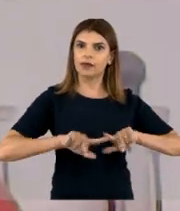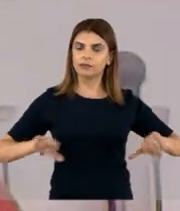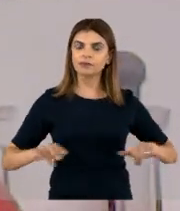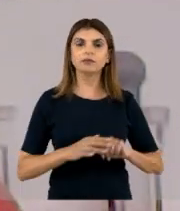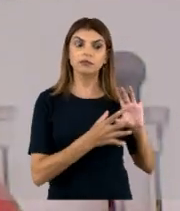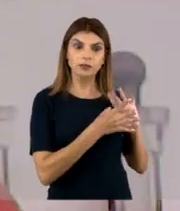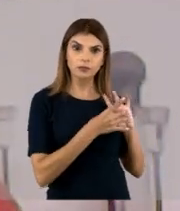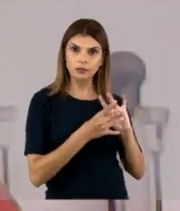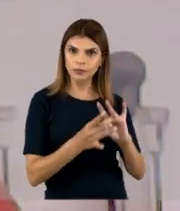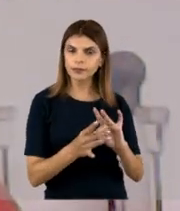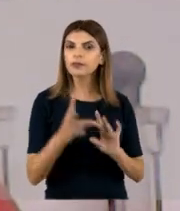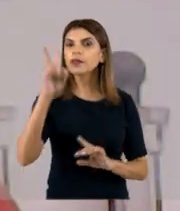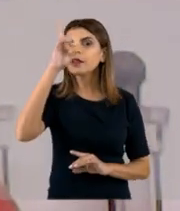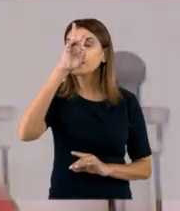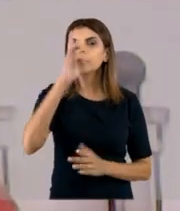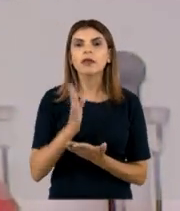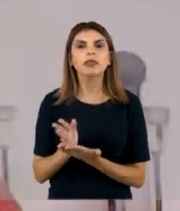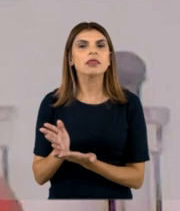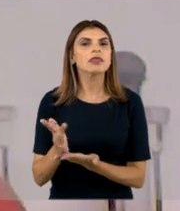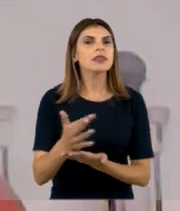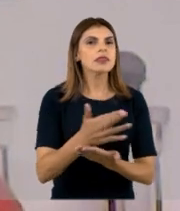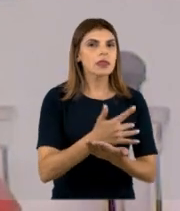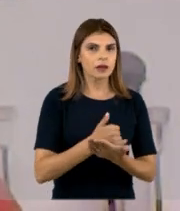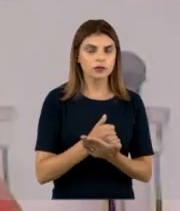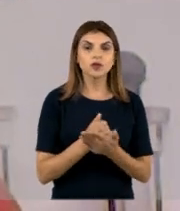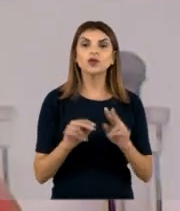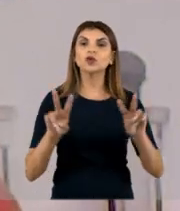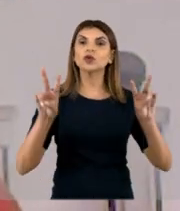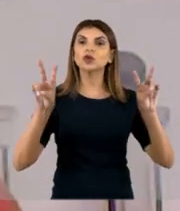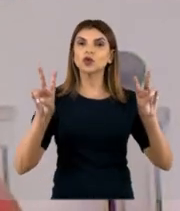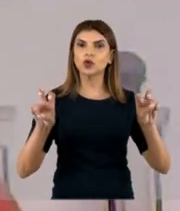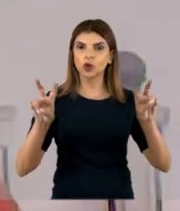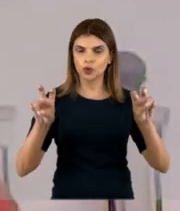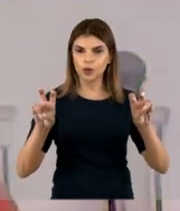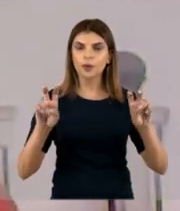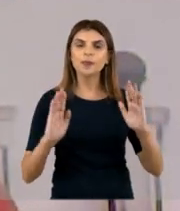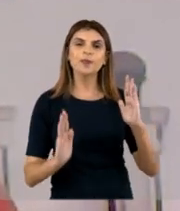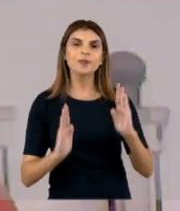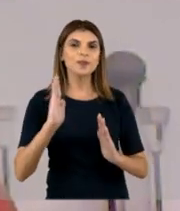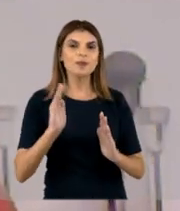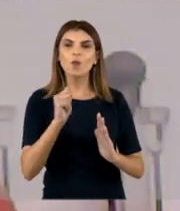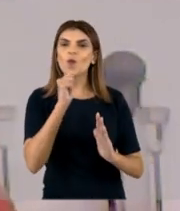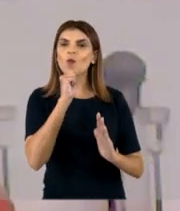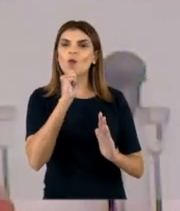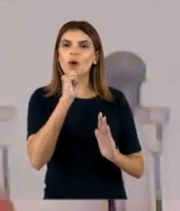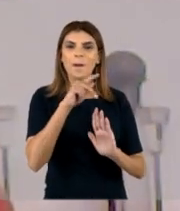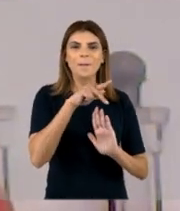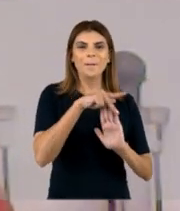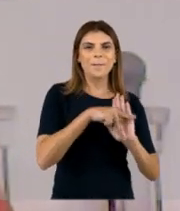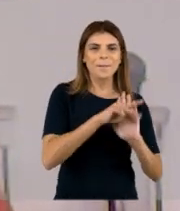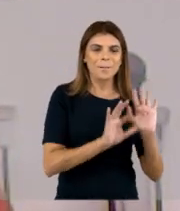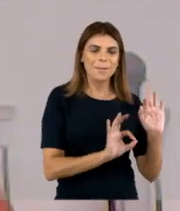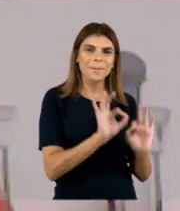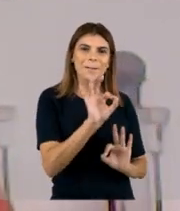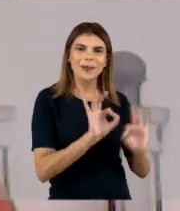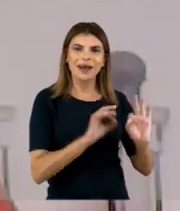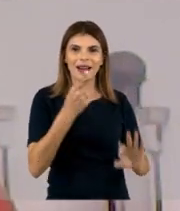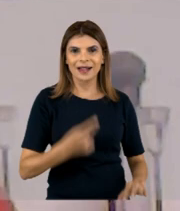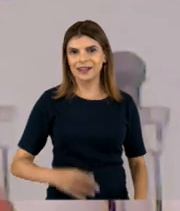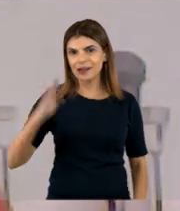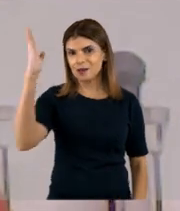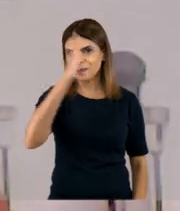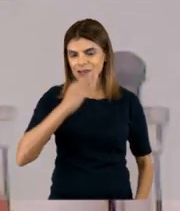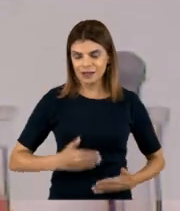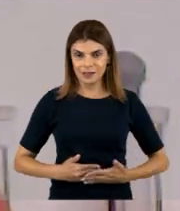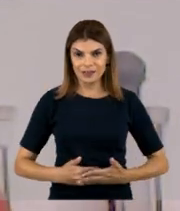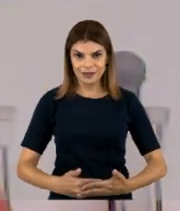contexto é interessante a gente lembrar dados em relação à questão das gestações não planejadas no Brasil. A